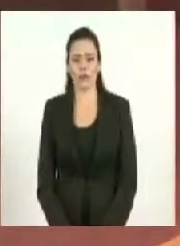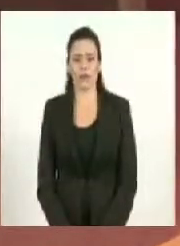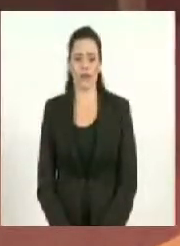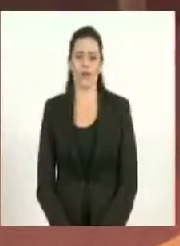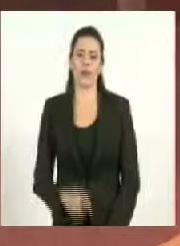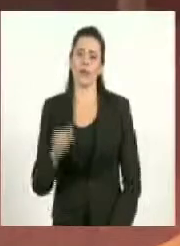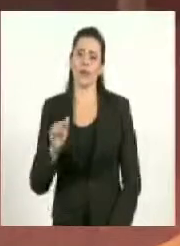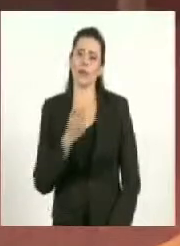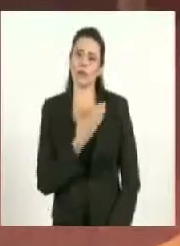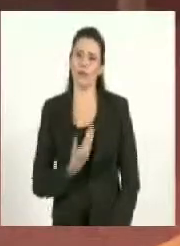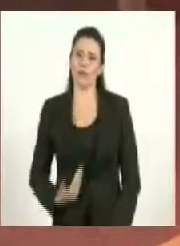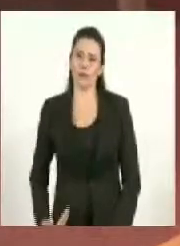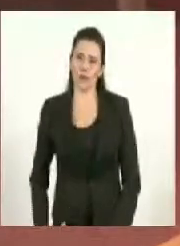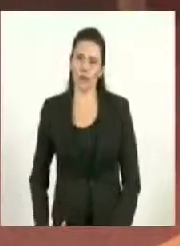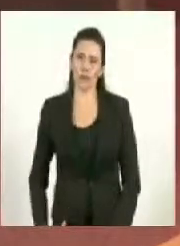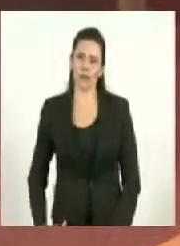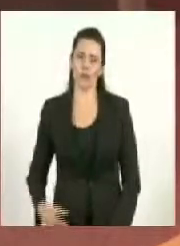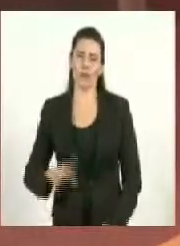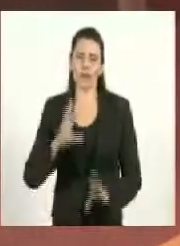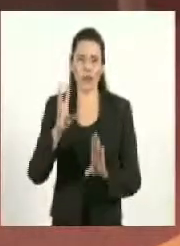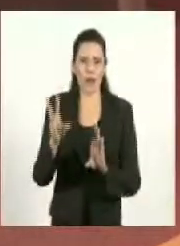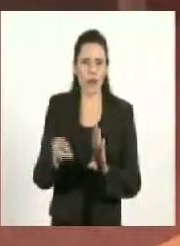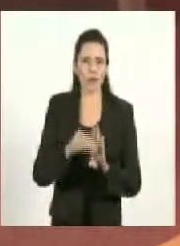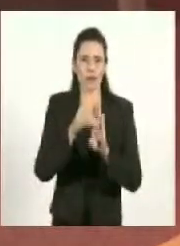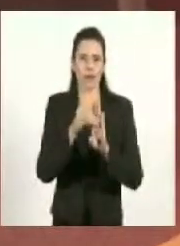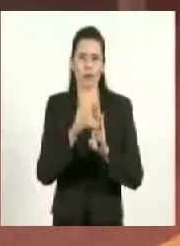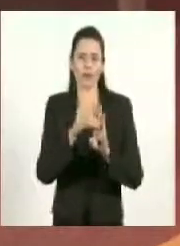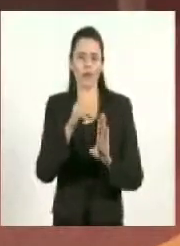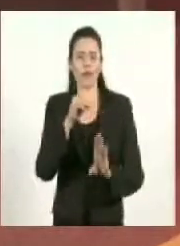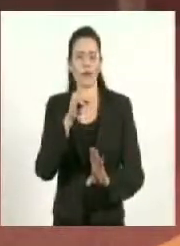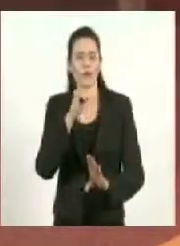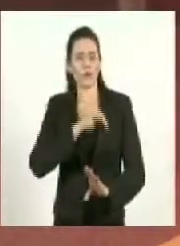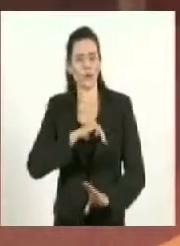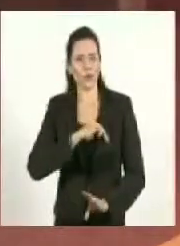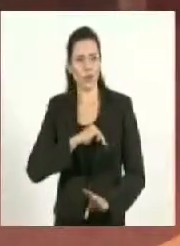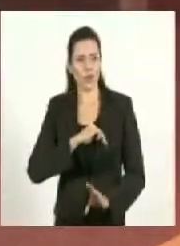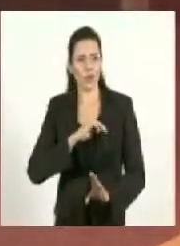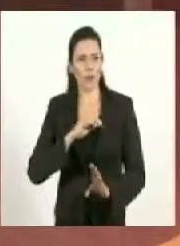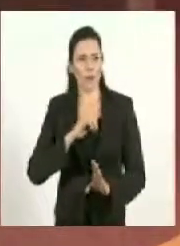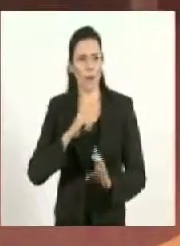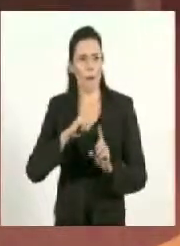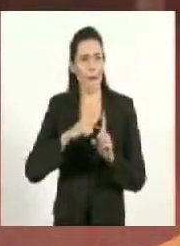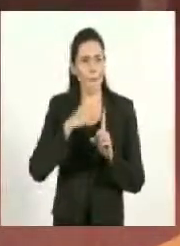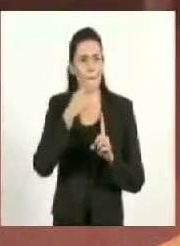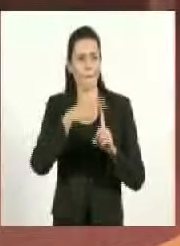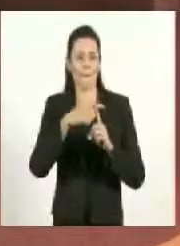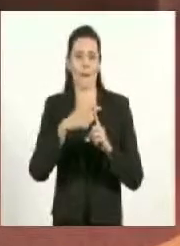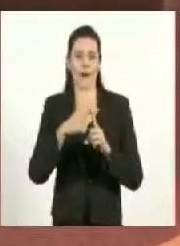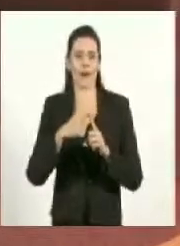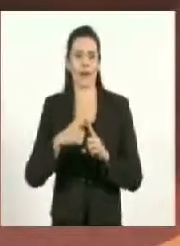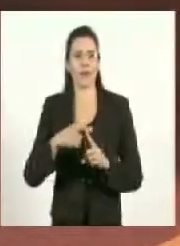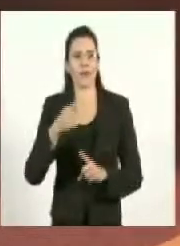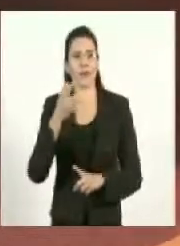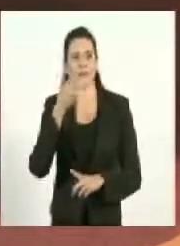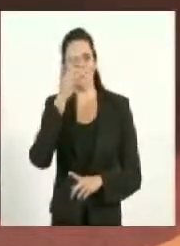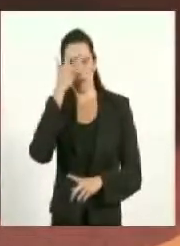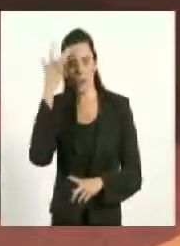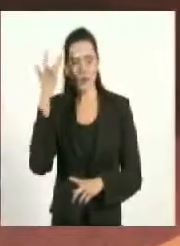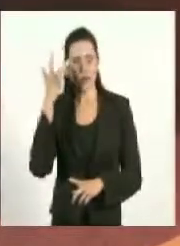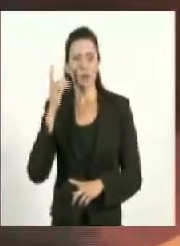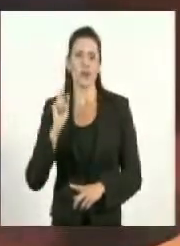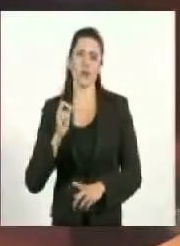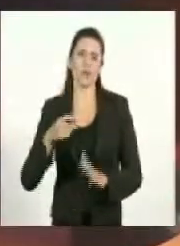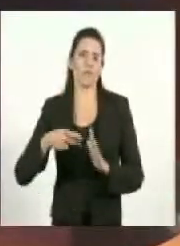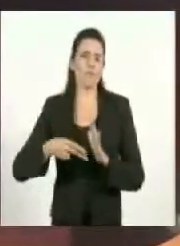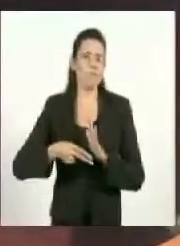de gratificação para quem faz mais cirurgias. Eu fui daqui até o almoço que ia ontem pensando no que